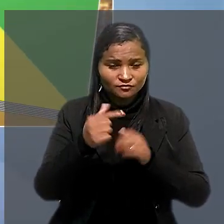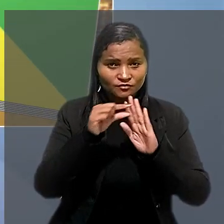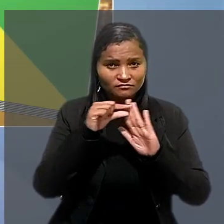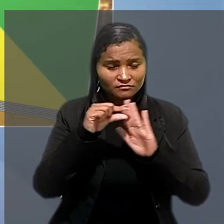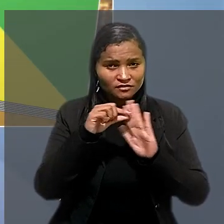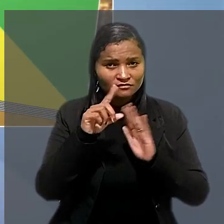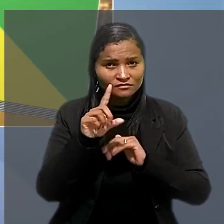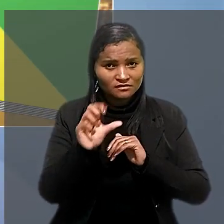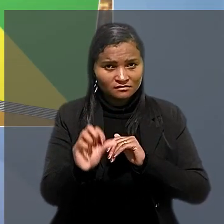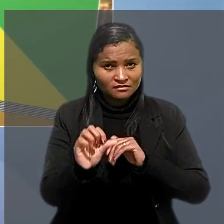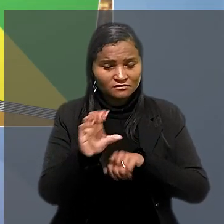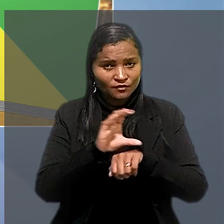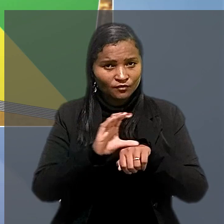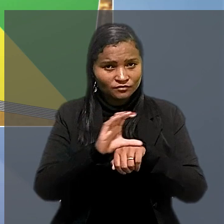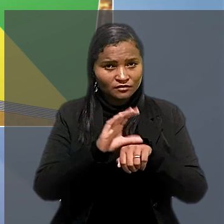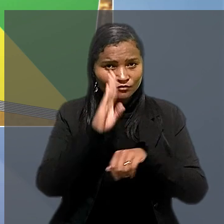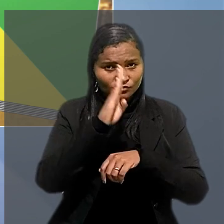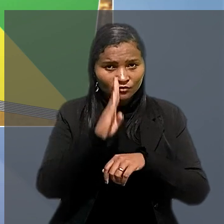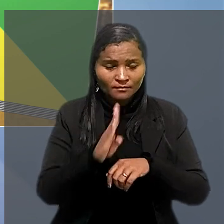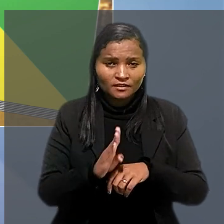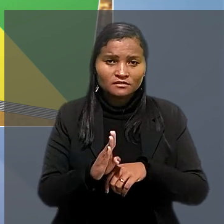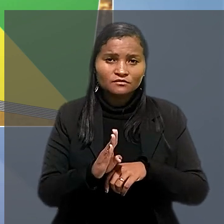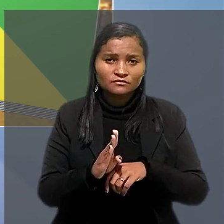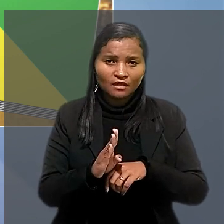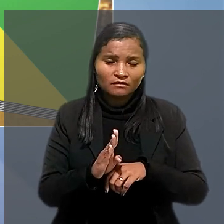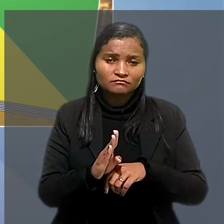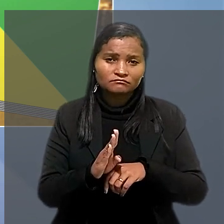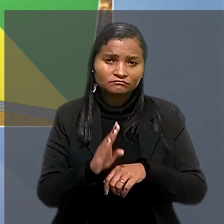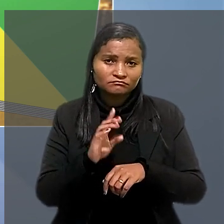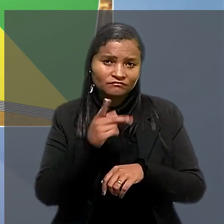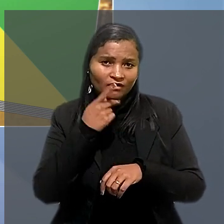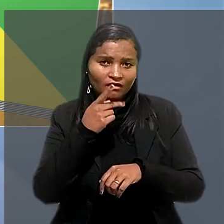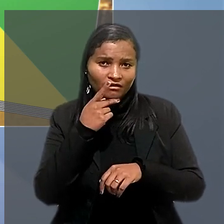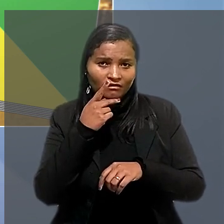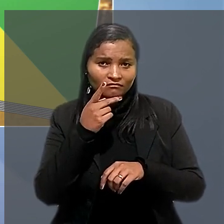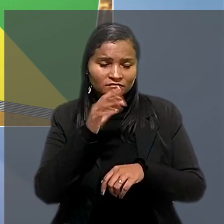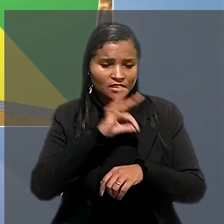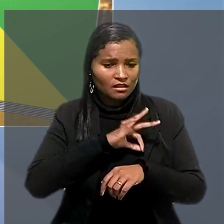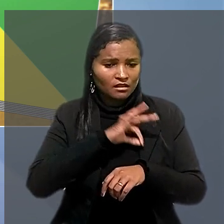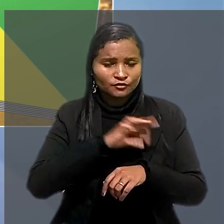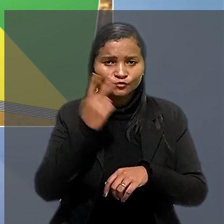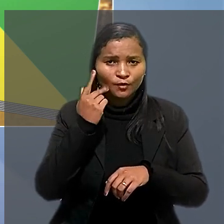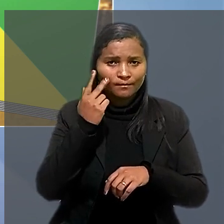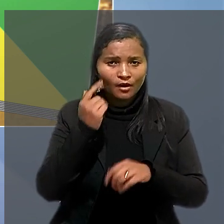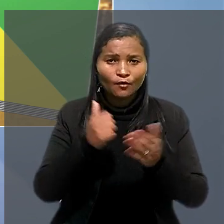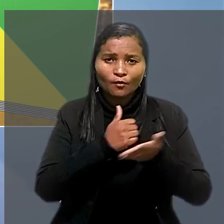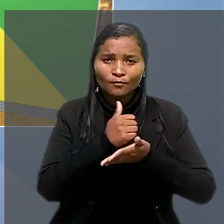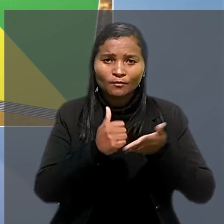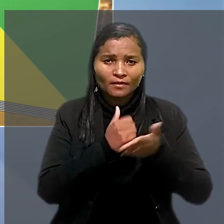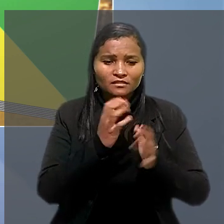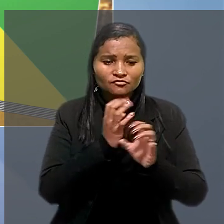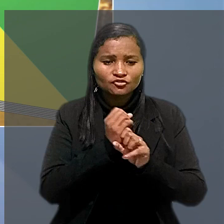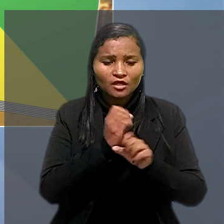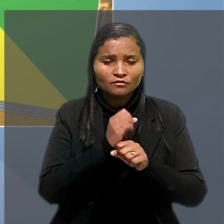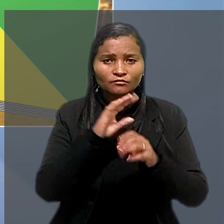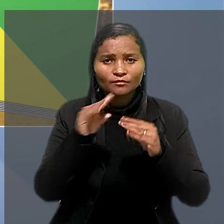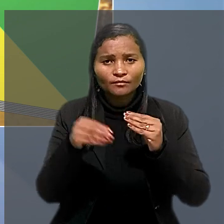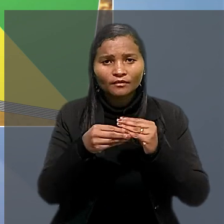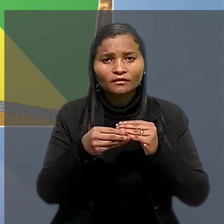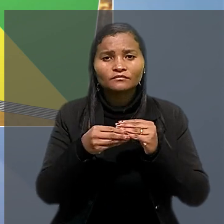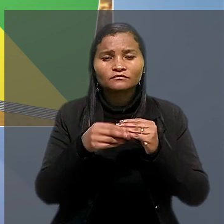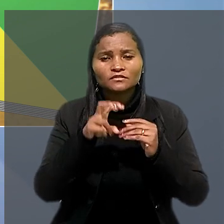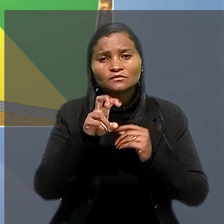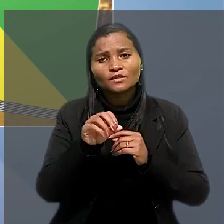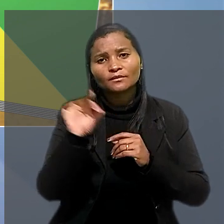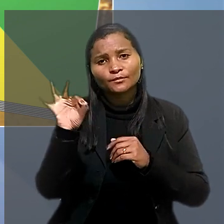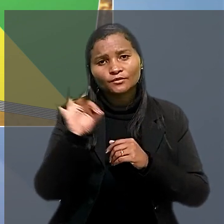7º, inciso 16 da Constituição da República, estabeleceu a remuneração normal como base de cálculo para o